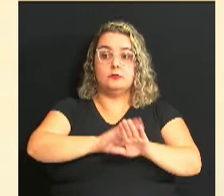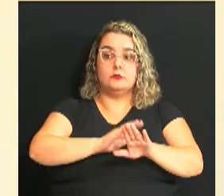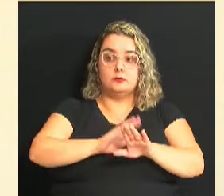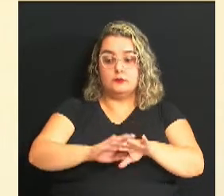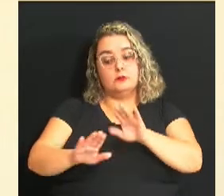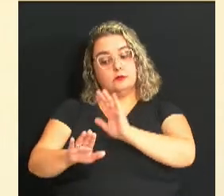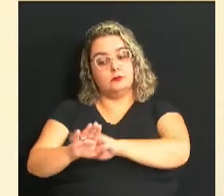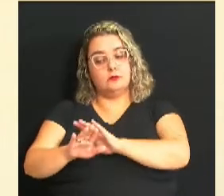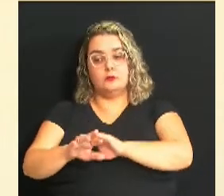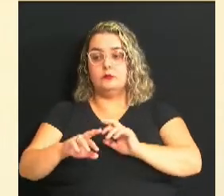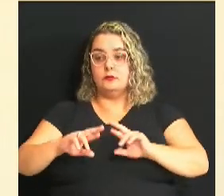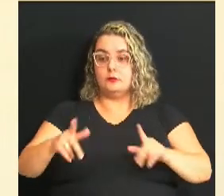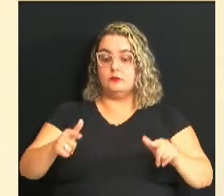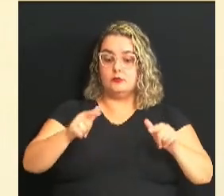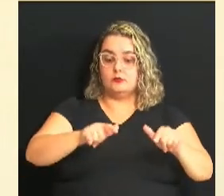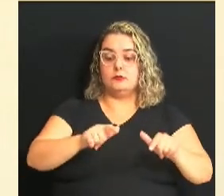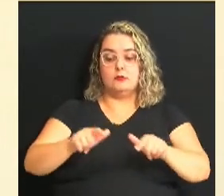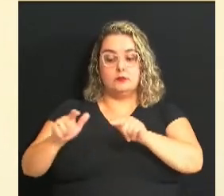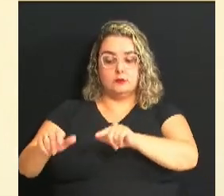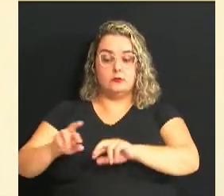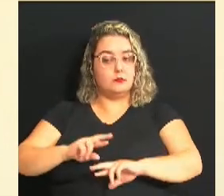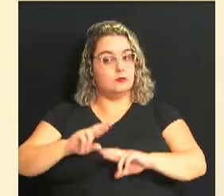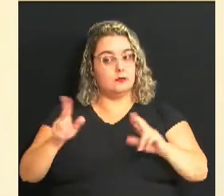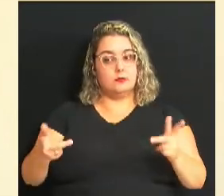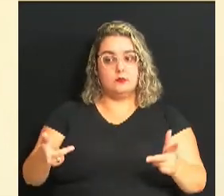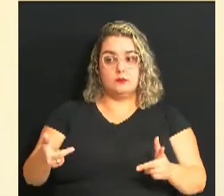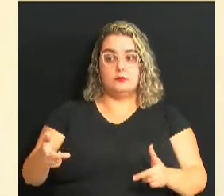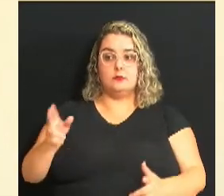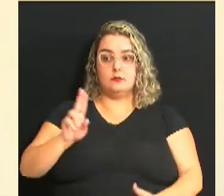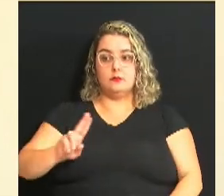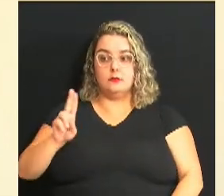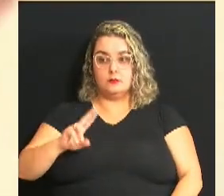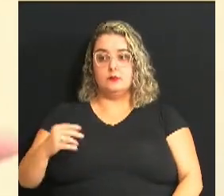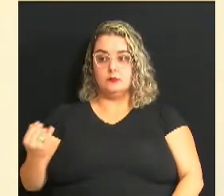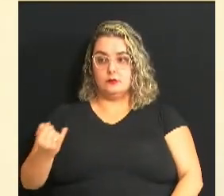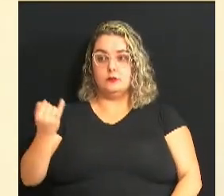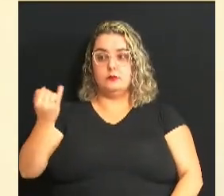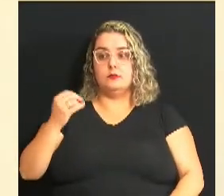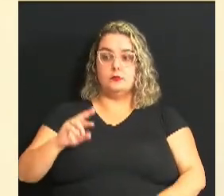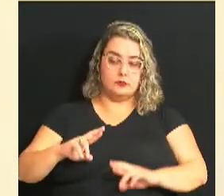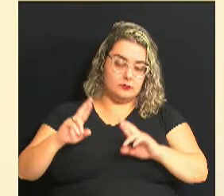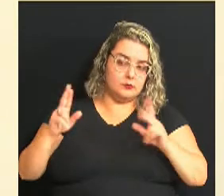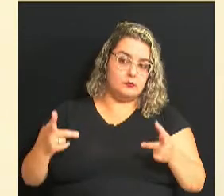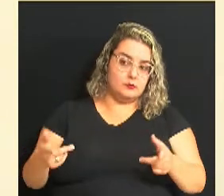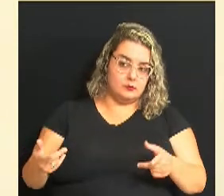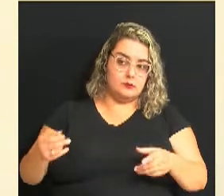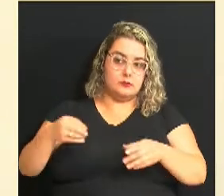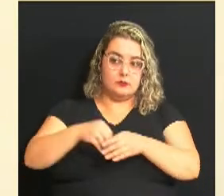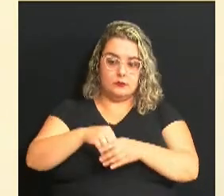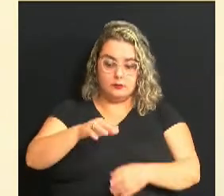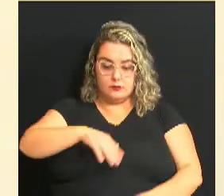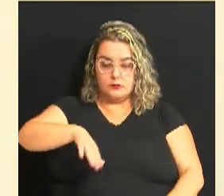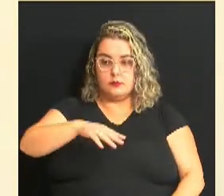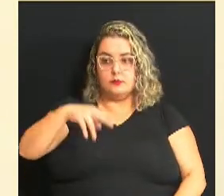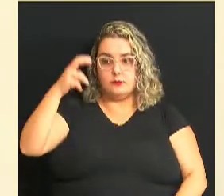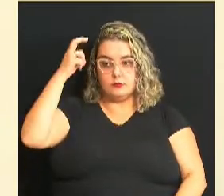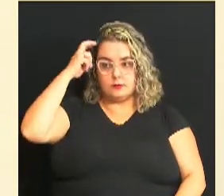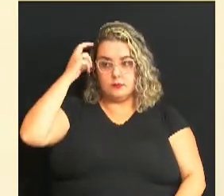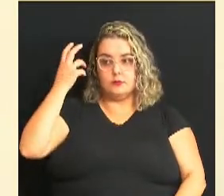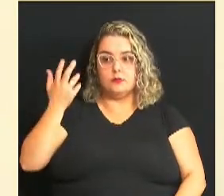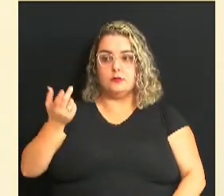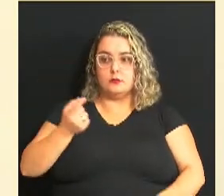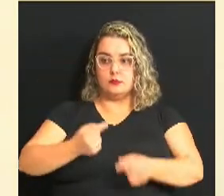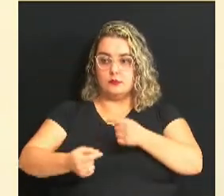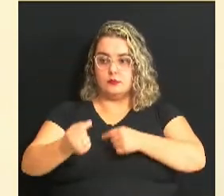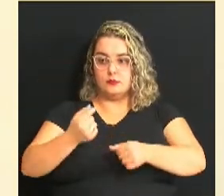espaços diferentes, e que estão ocupando aí, importâncias diferentes dentro da cultura como um setor